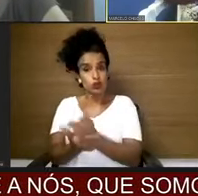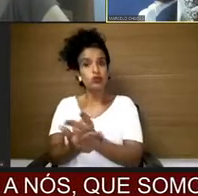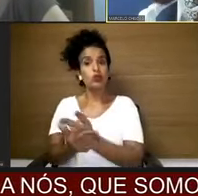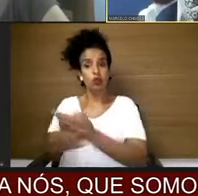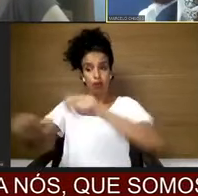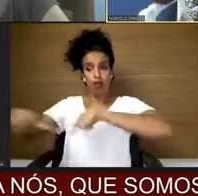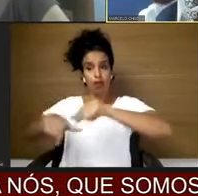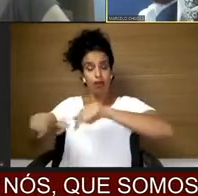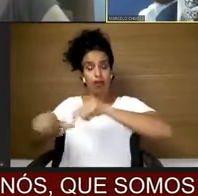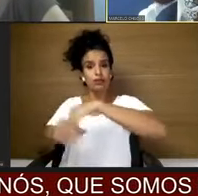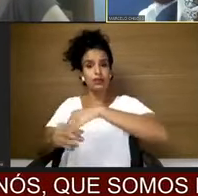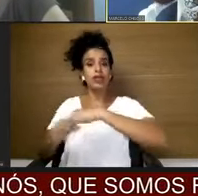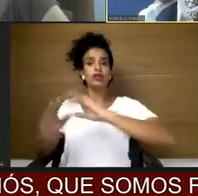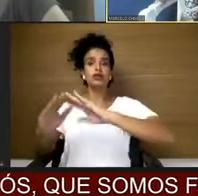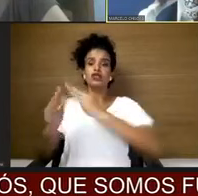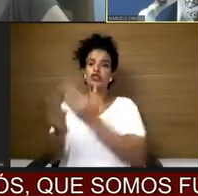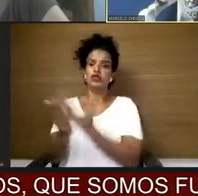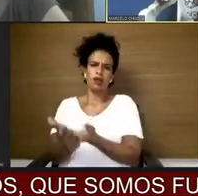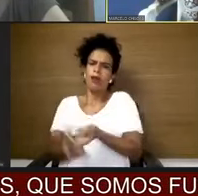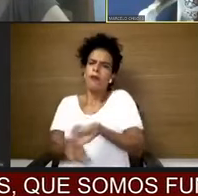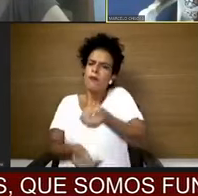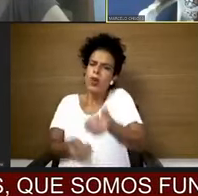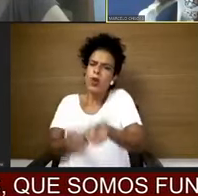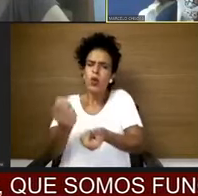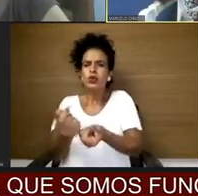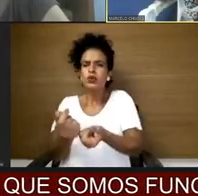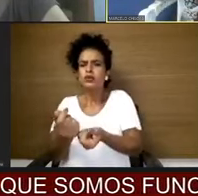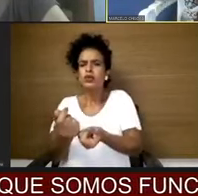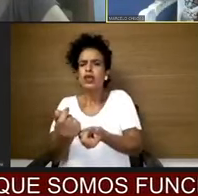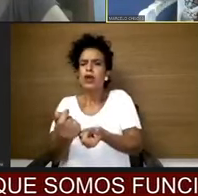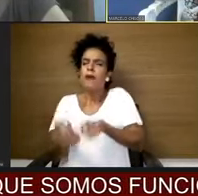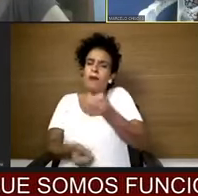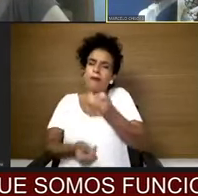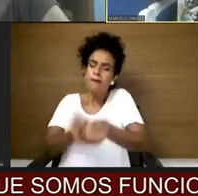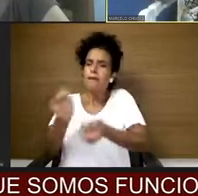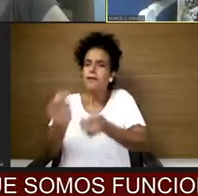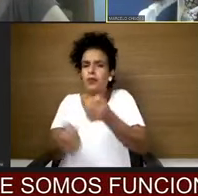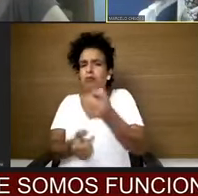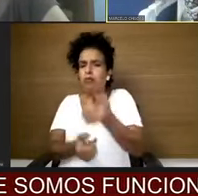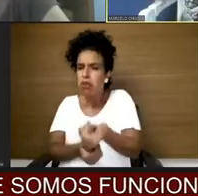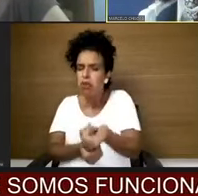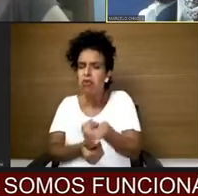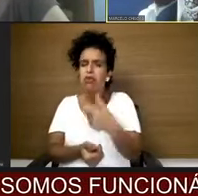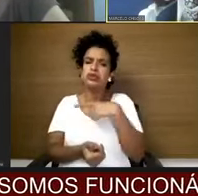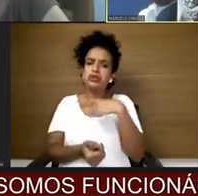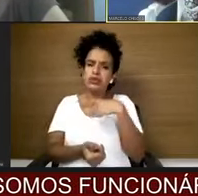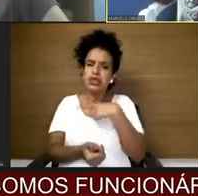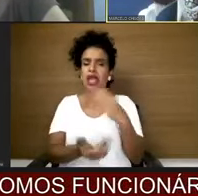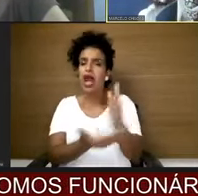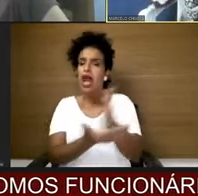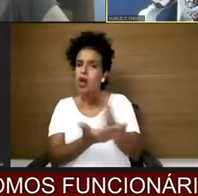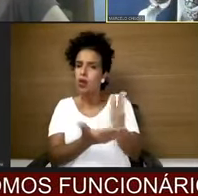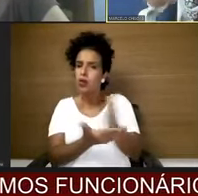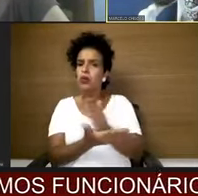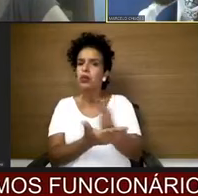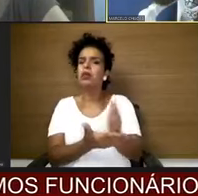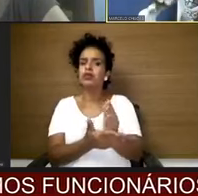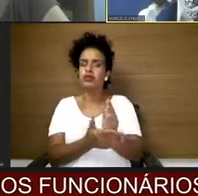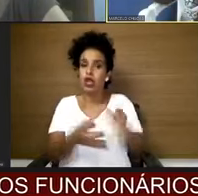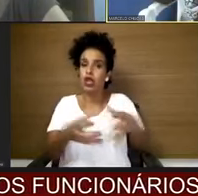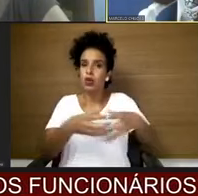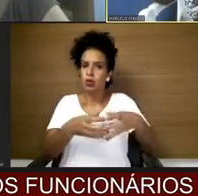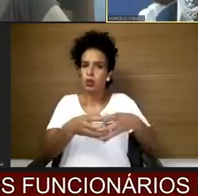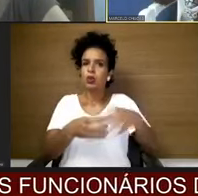com raras exceções, que as raras exceções são os grupos de risco, e mesmo assim se tem notícia